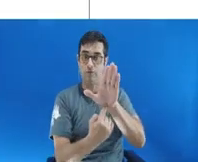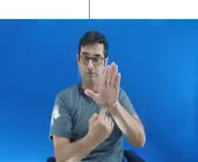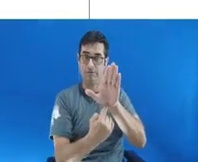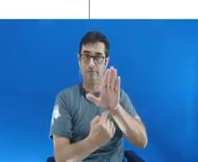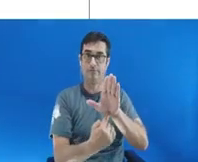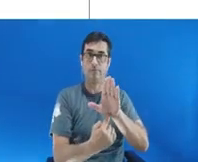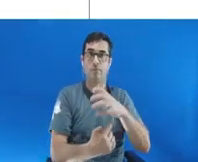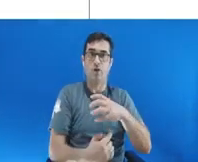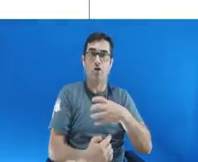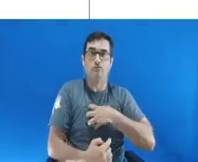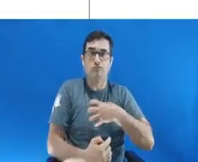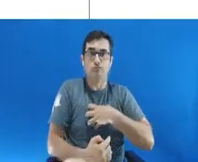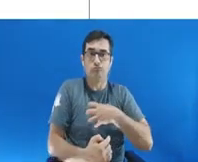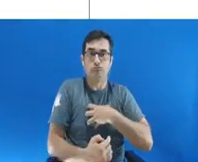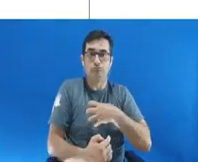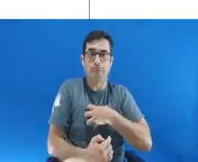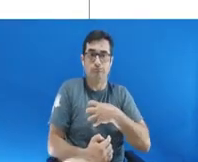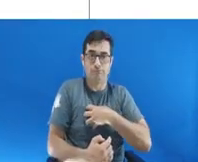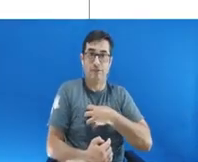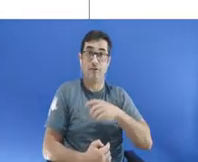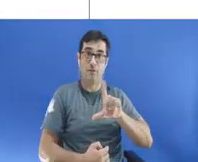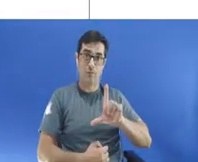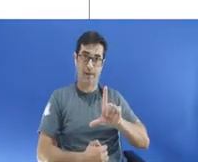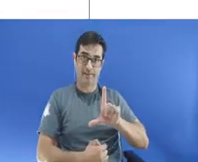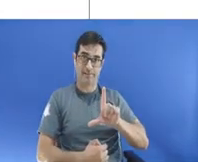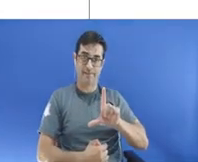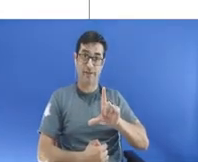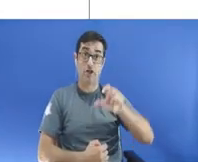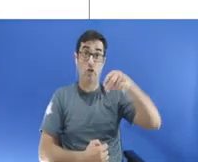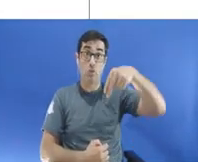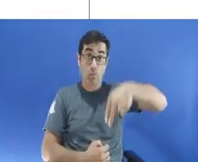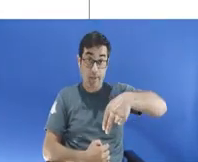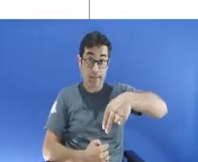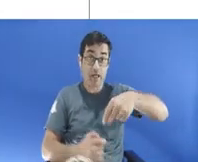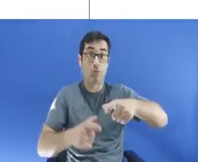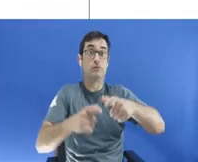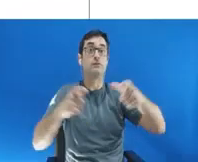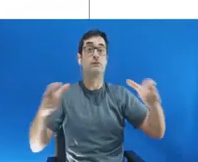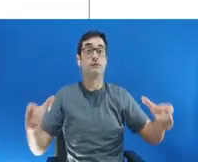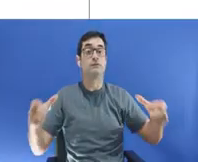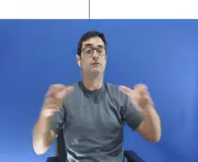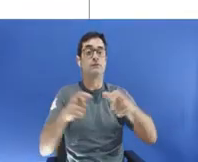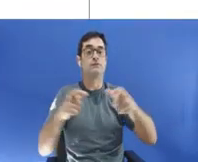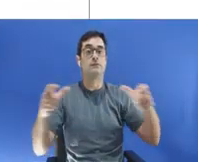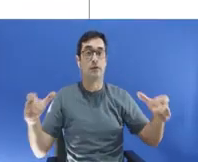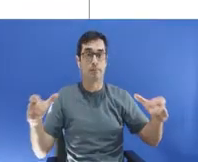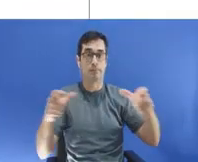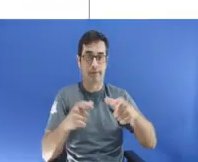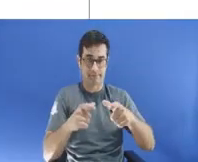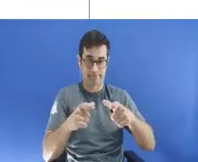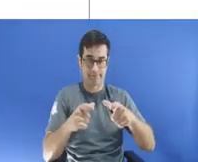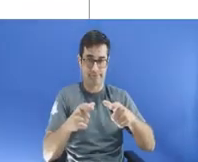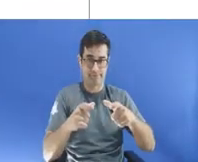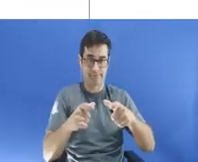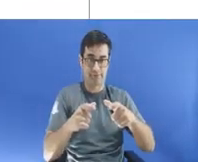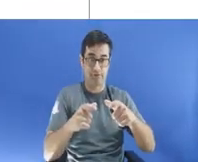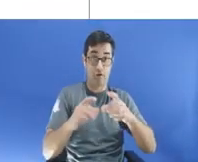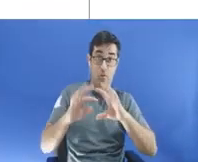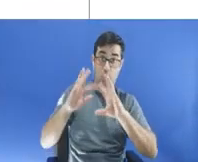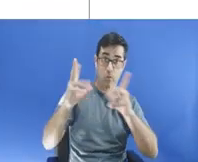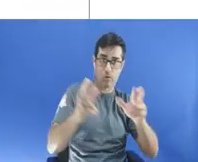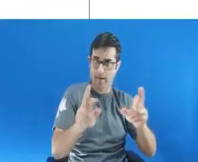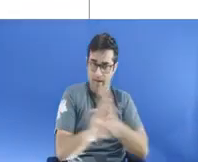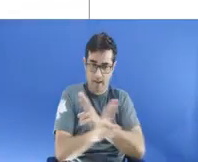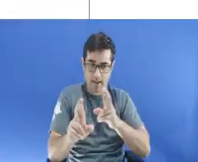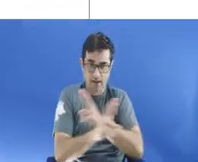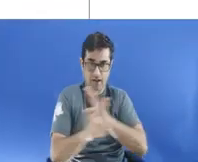relaciono, eu vou ter exatamente isso daqui. Vocês vão gravar isso aqui? Não. Eu quero só mostrar o seguinte. A gente ainda não